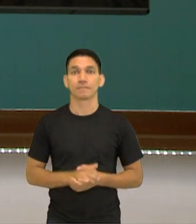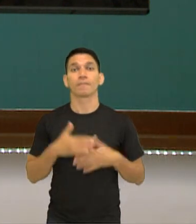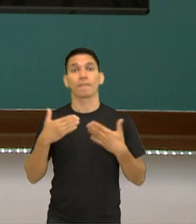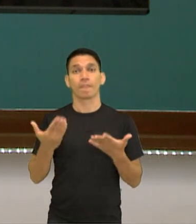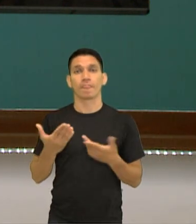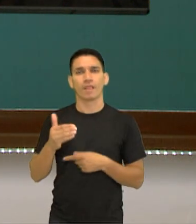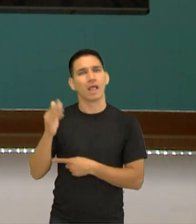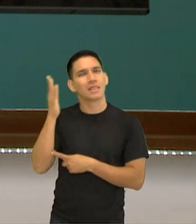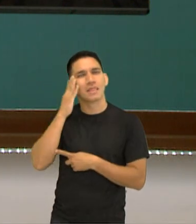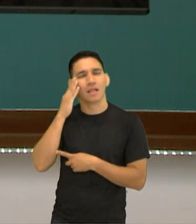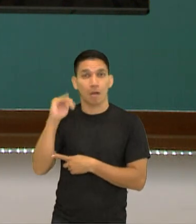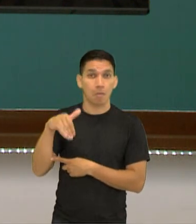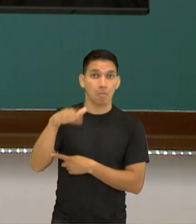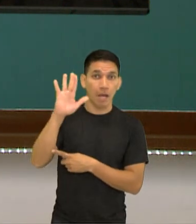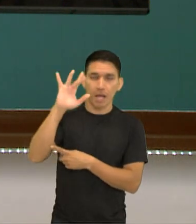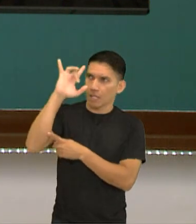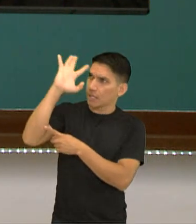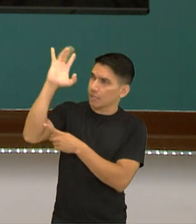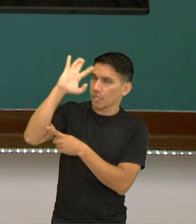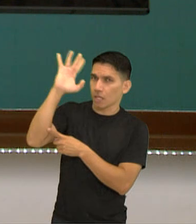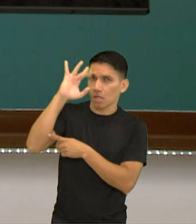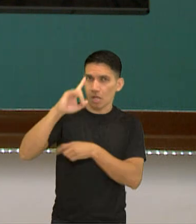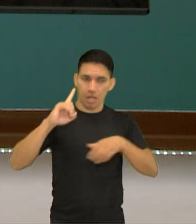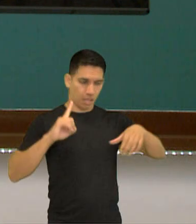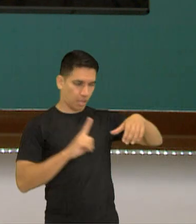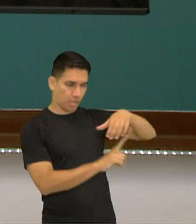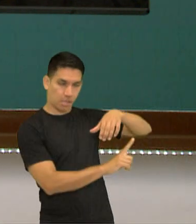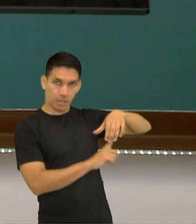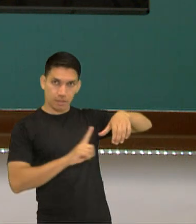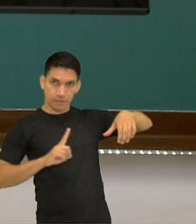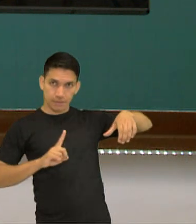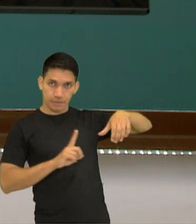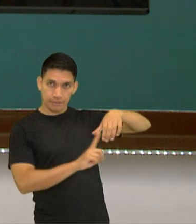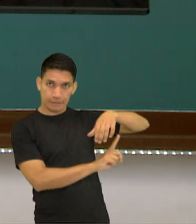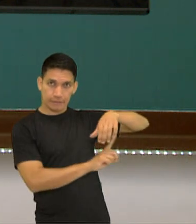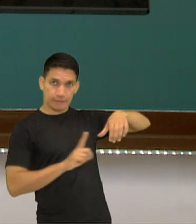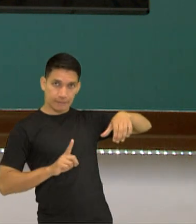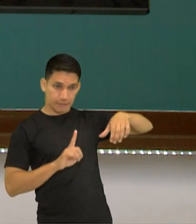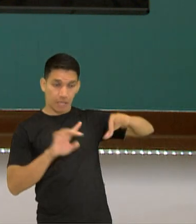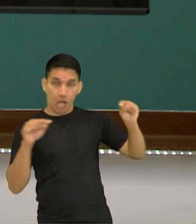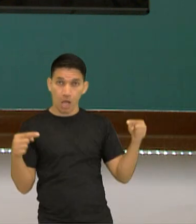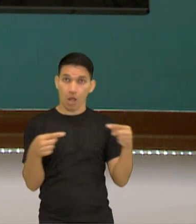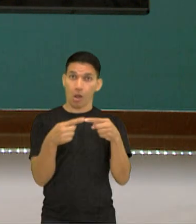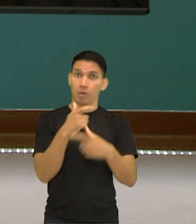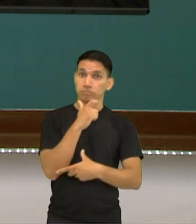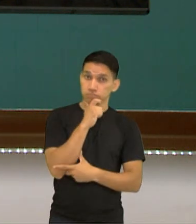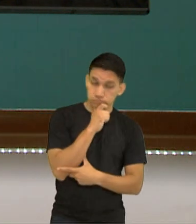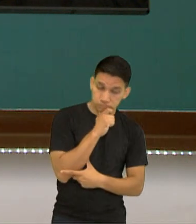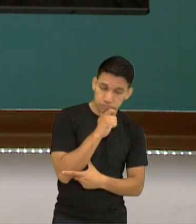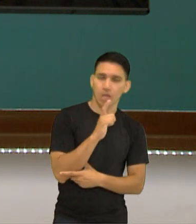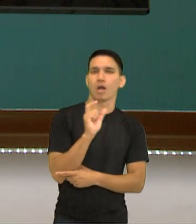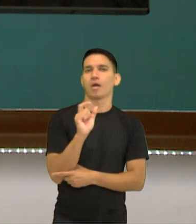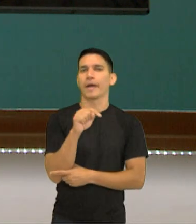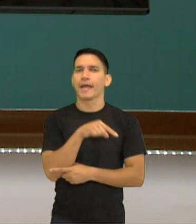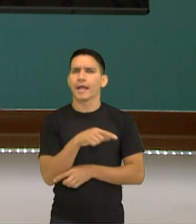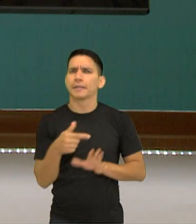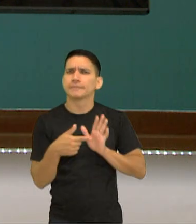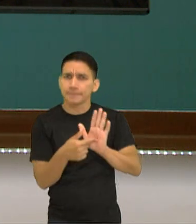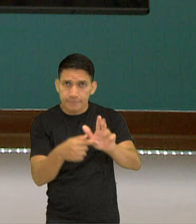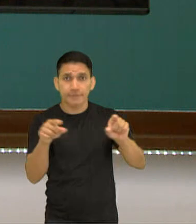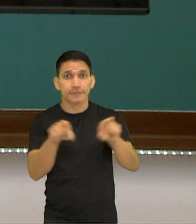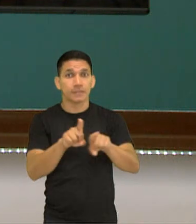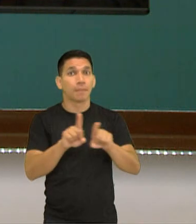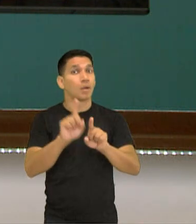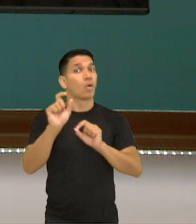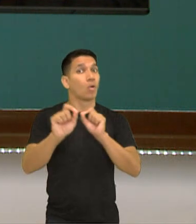saber mais, pessoal, a teoria ali da alegoria da caverna, de acordo com Platão, ela também representa